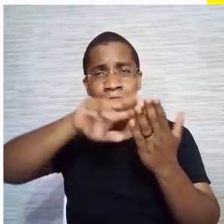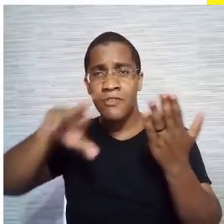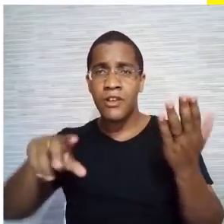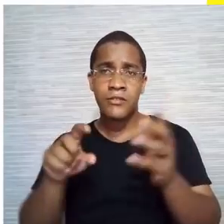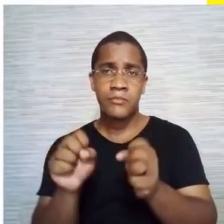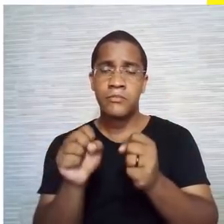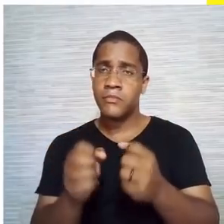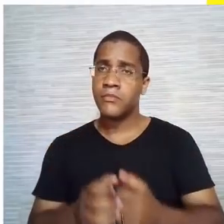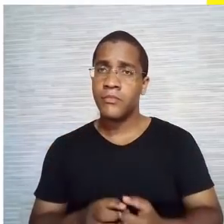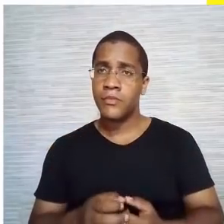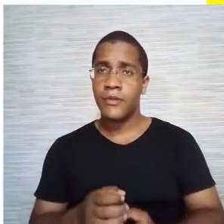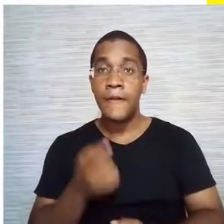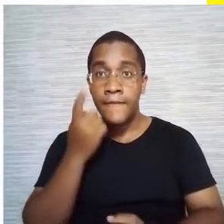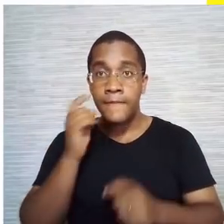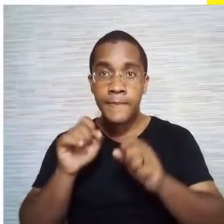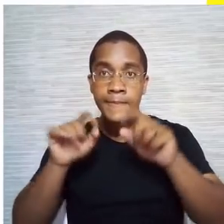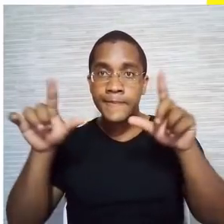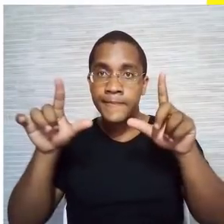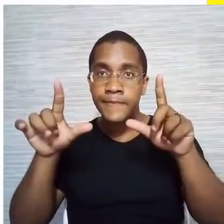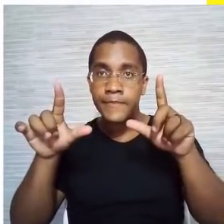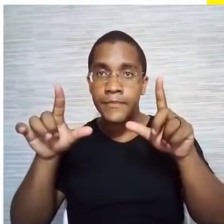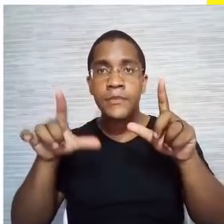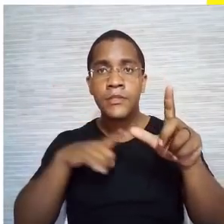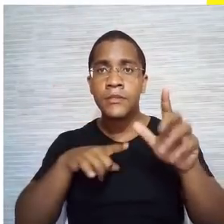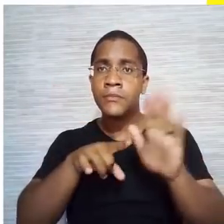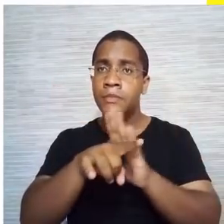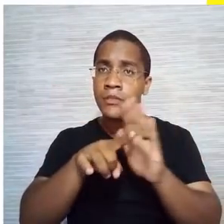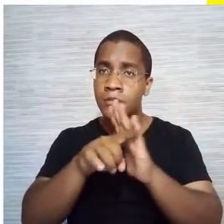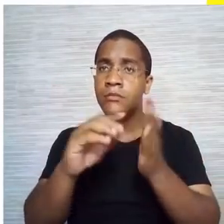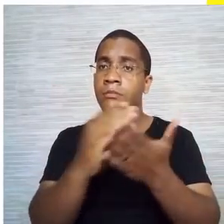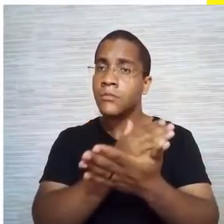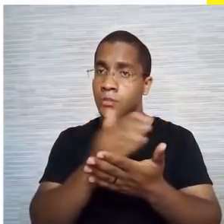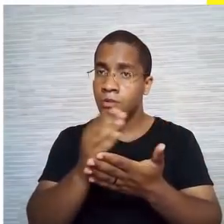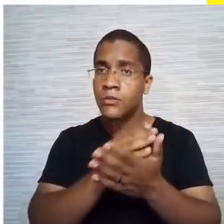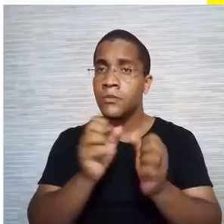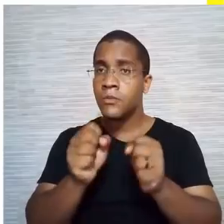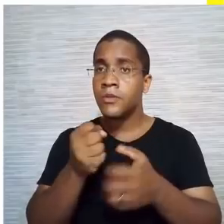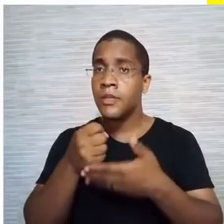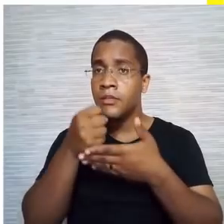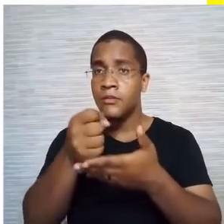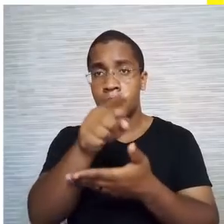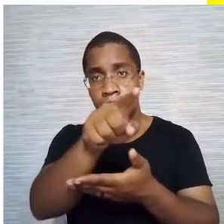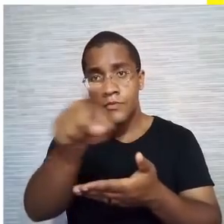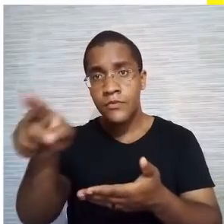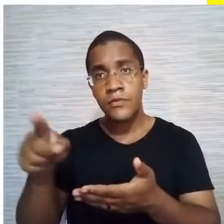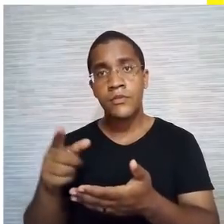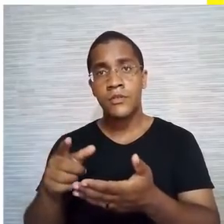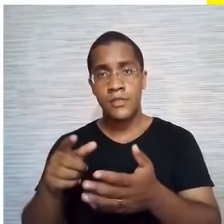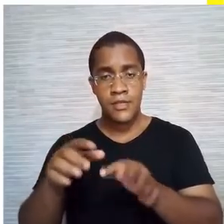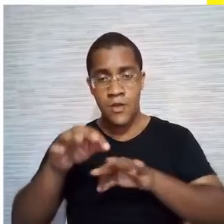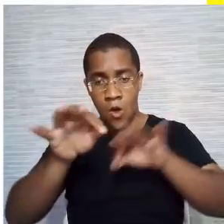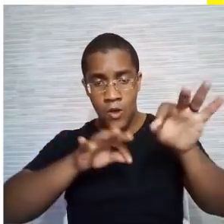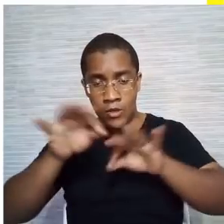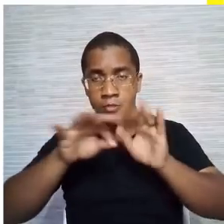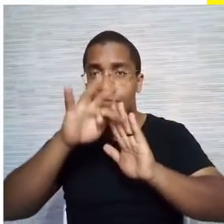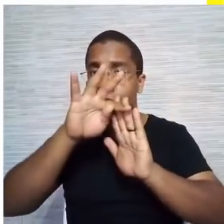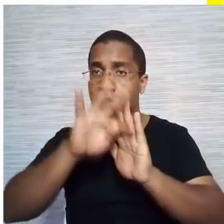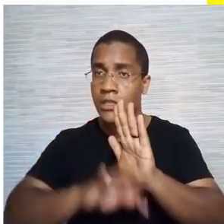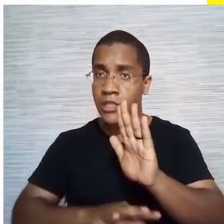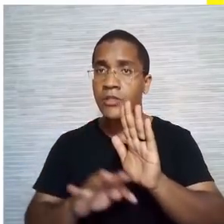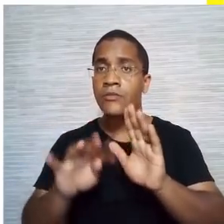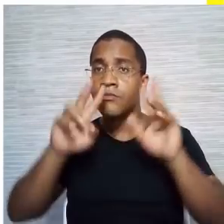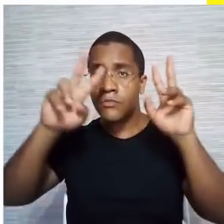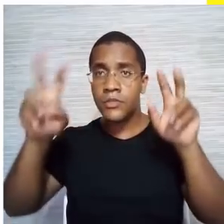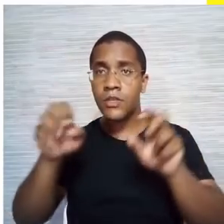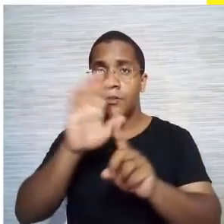na tela, vejam perguntas que podem ajudar você justamente nessa elaboração de um texto sobre